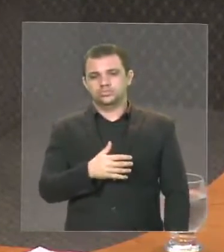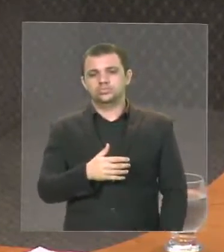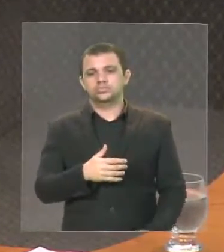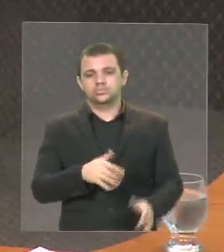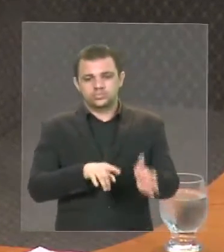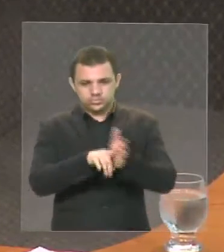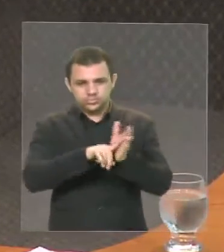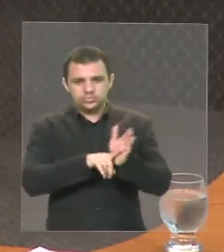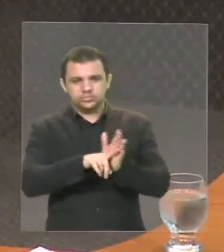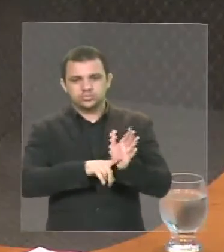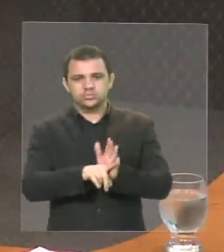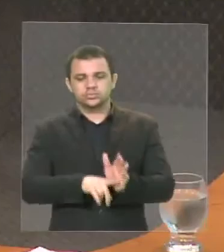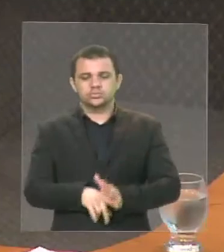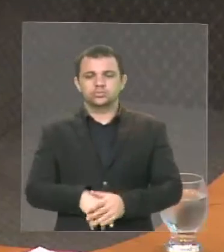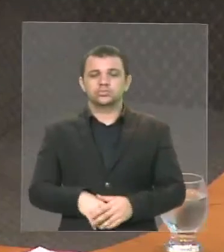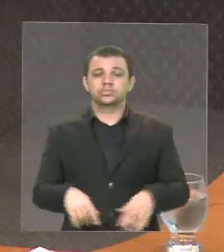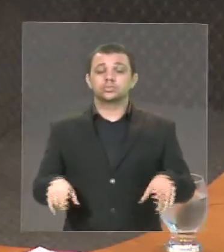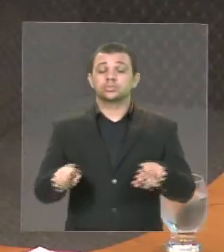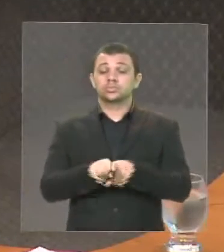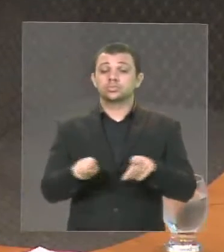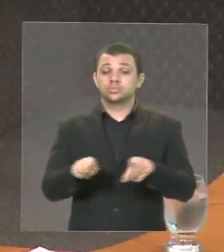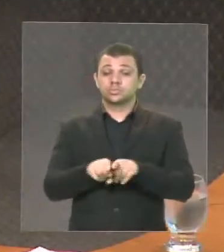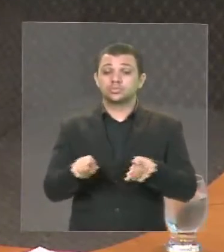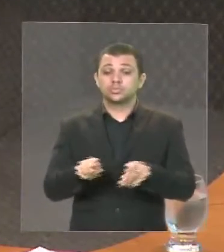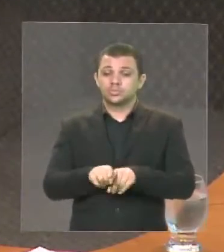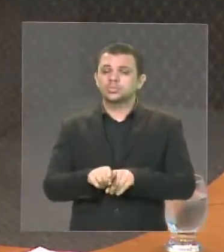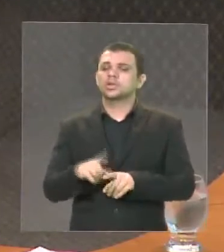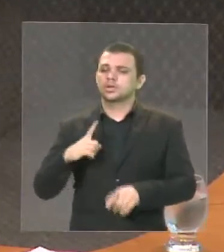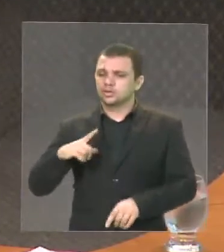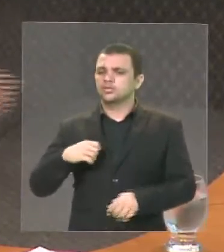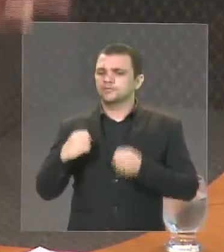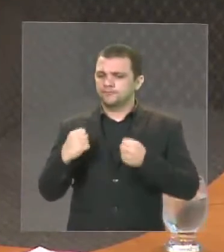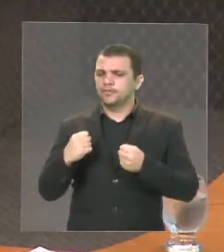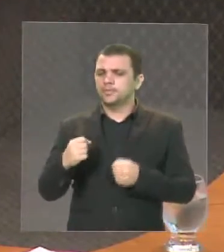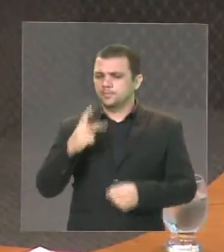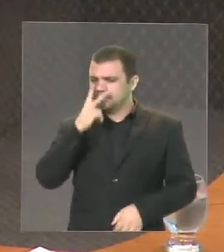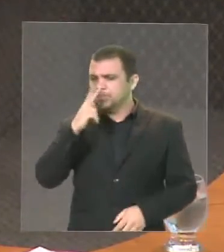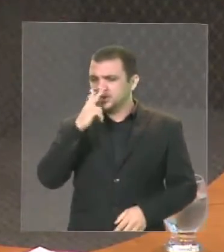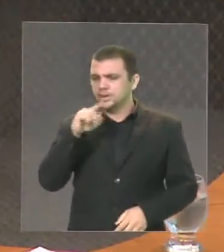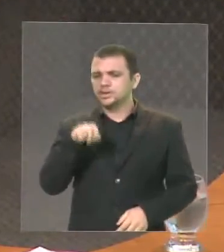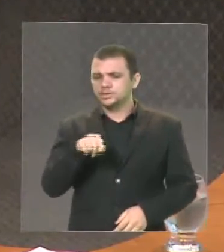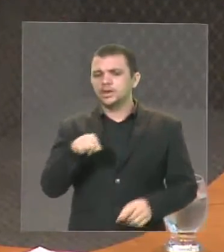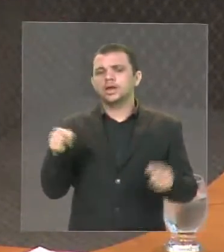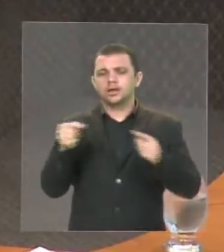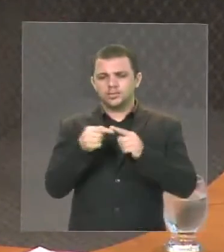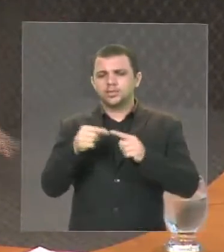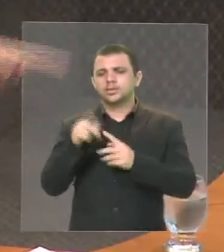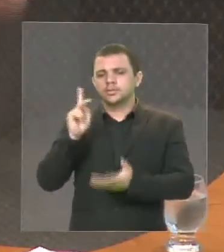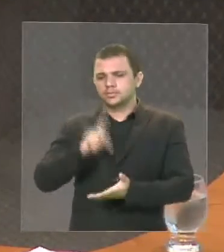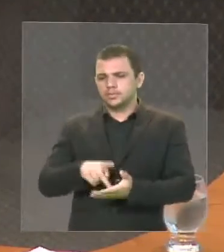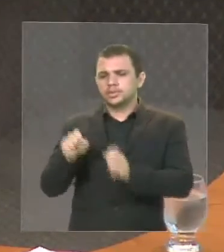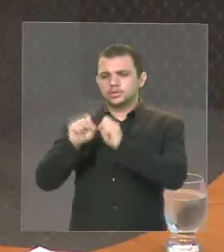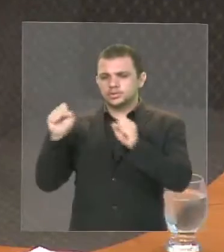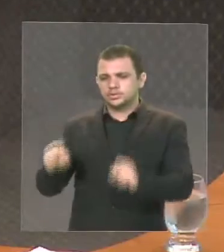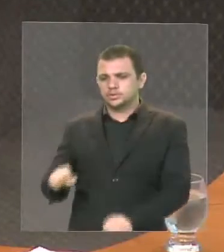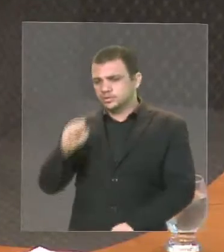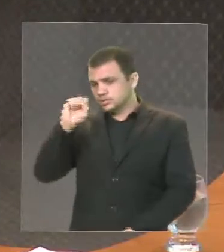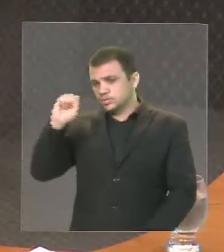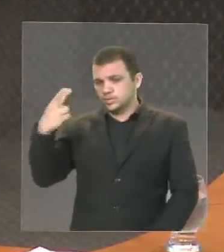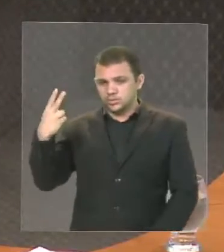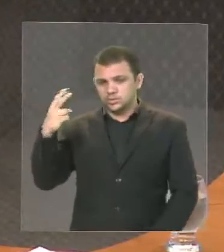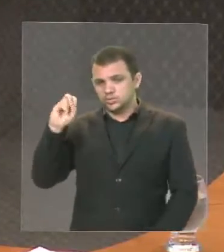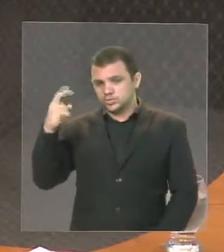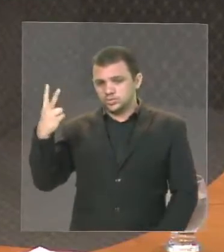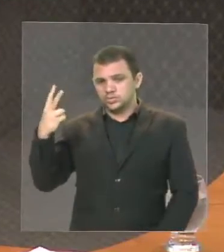fortes indícios de que tem relação com a pane no sistema de oxigênio, como eu disse aqui, e quando eu subo nessa